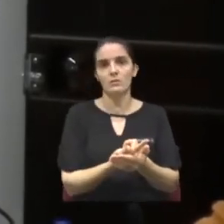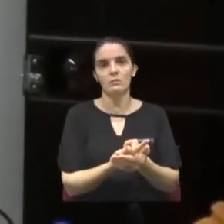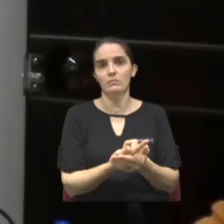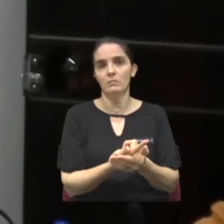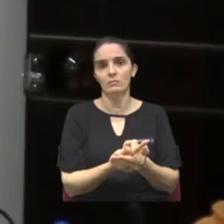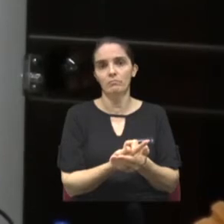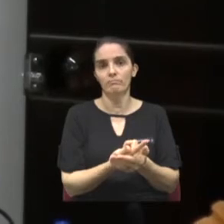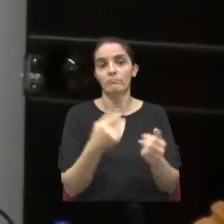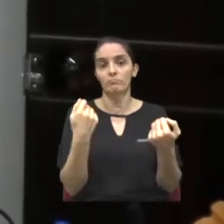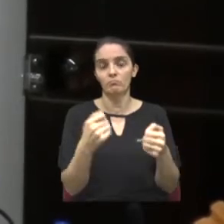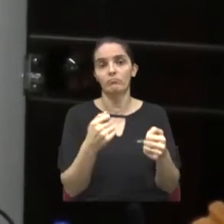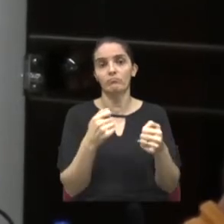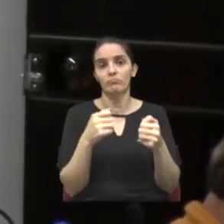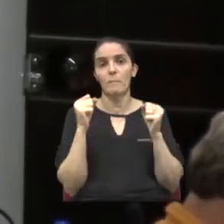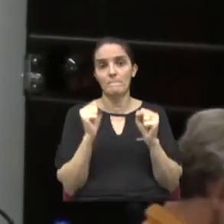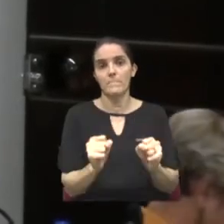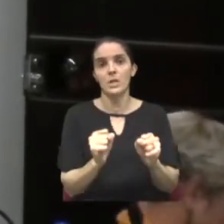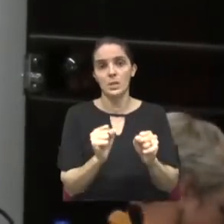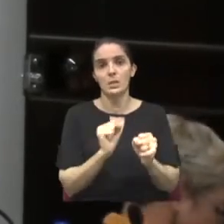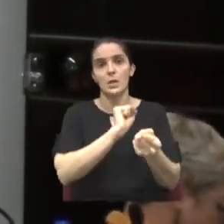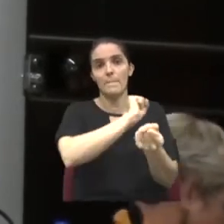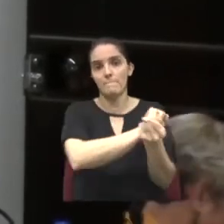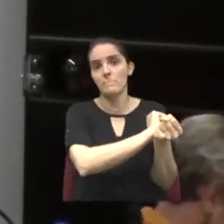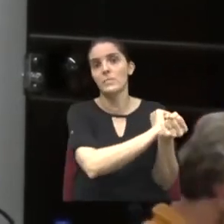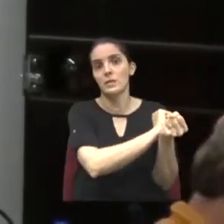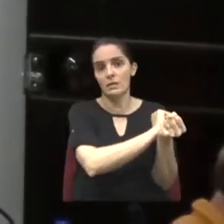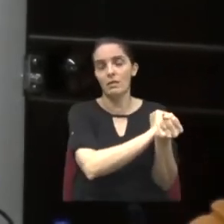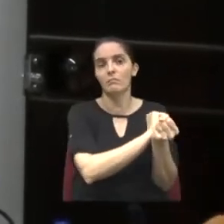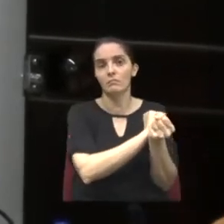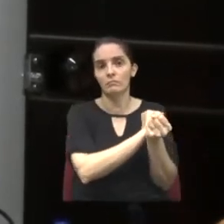de prisão. Mandato em cima